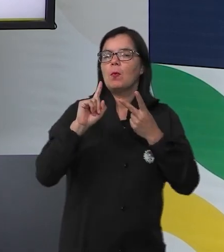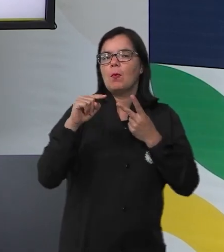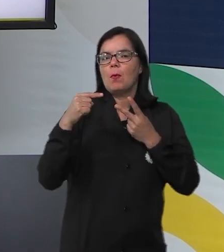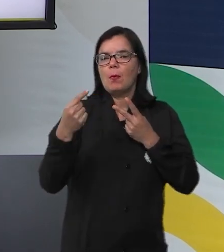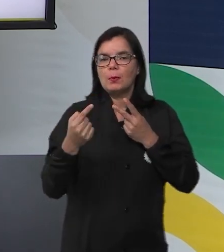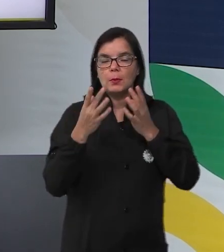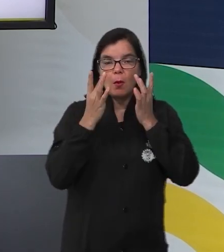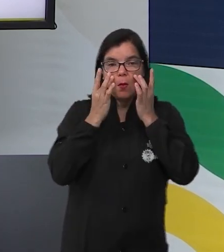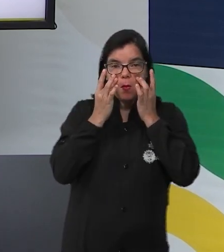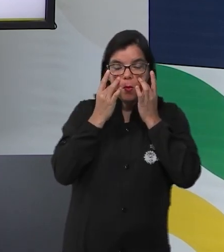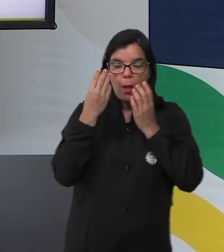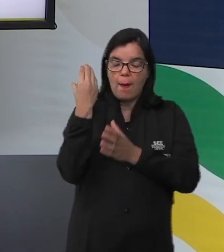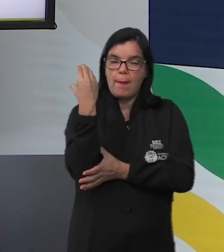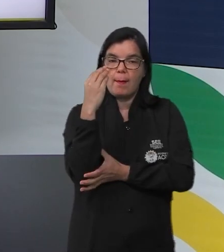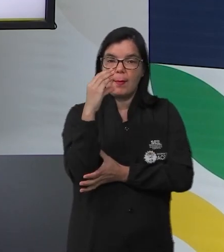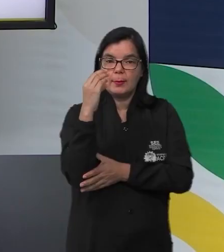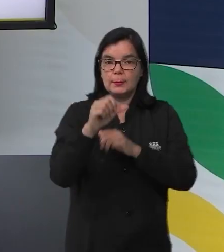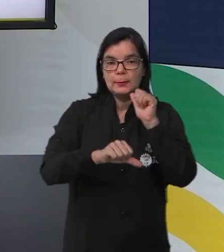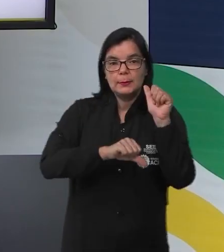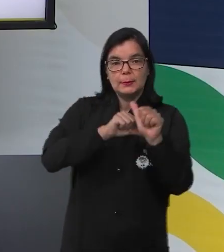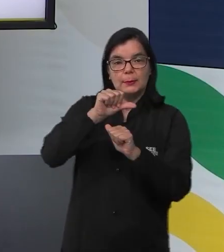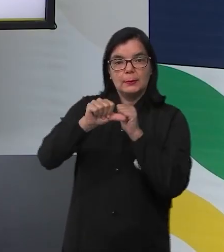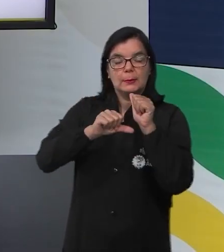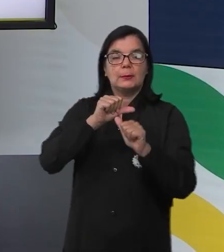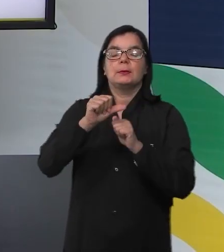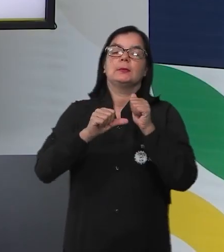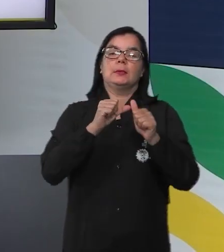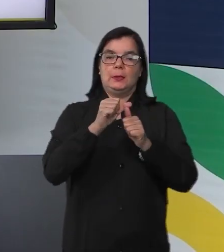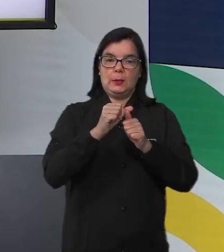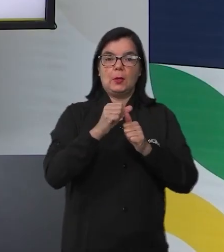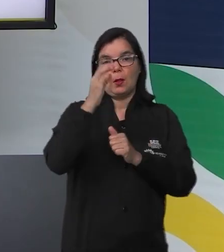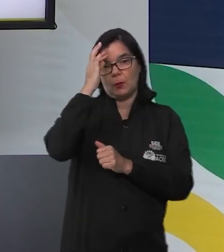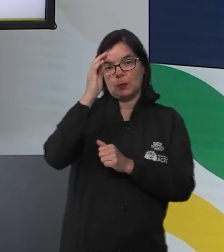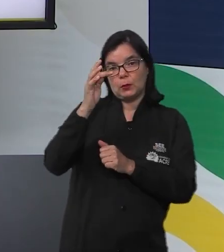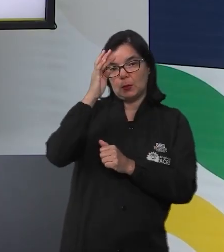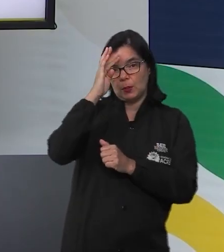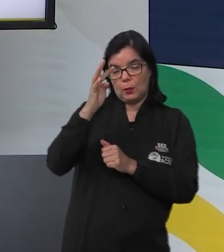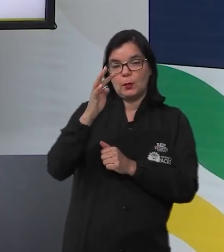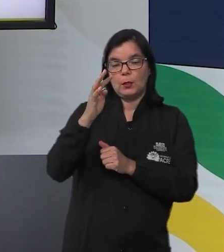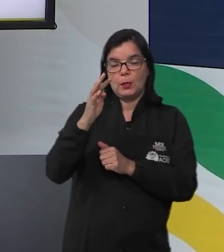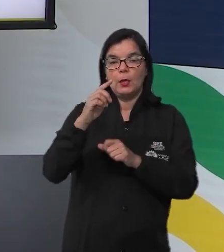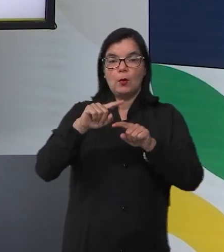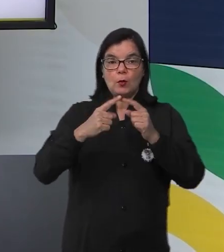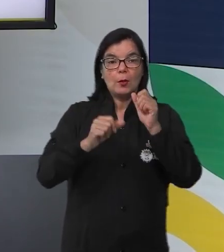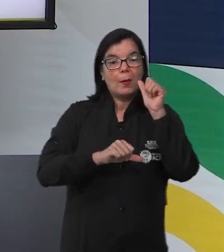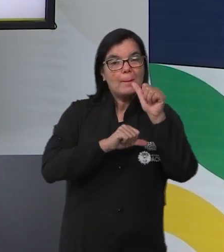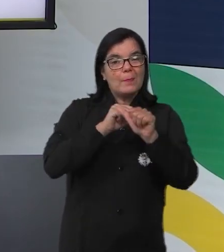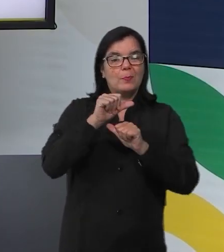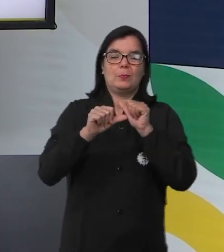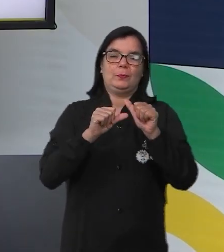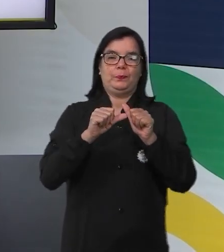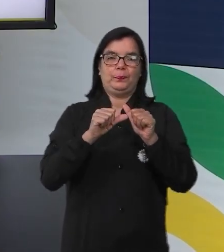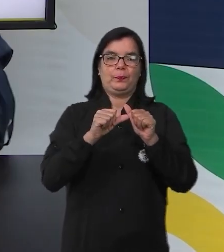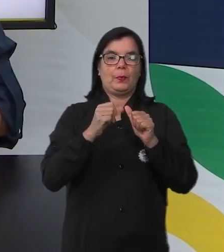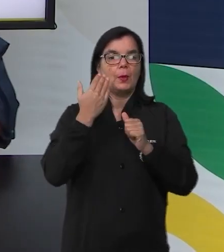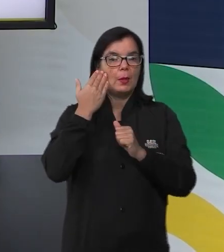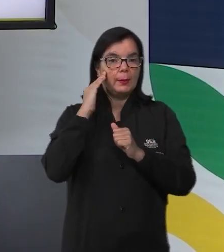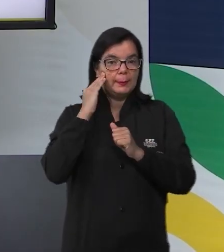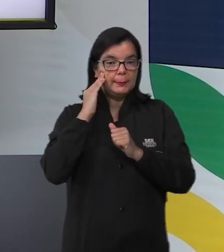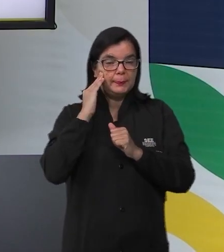novas evidências, a ciência mudou, formando a teoria da biogênese, ou seja, mudou, tá?